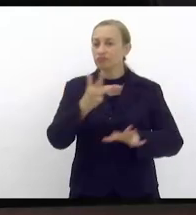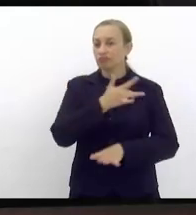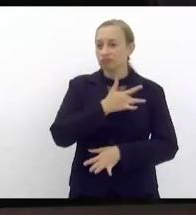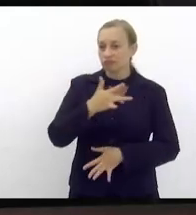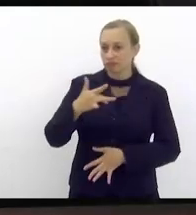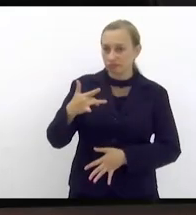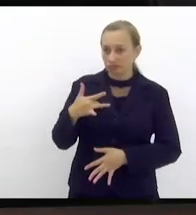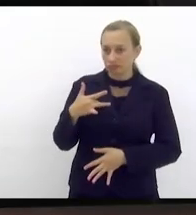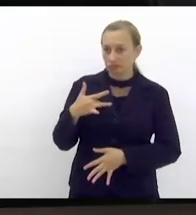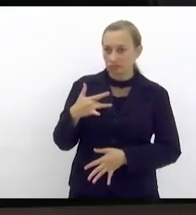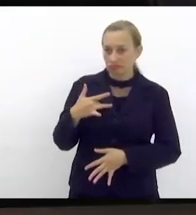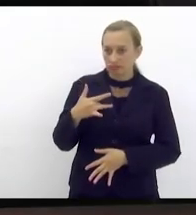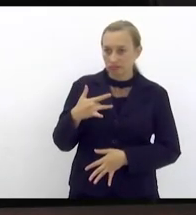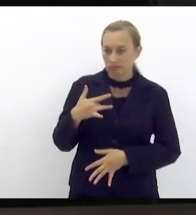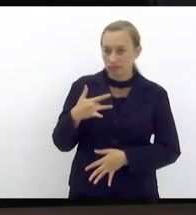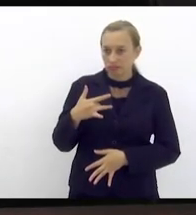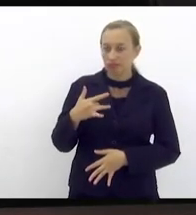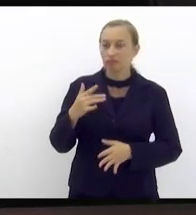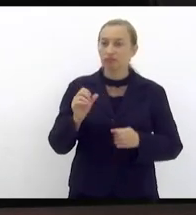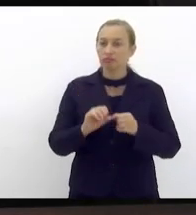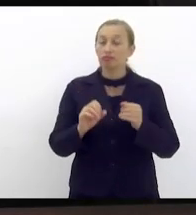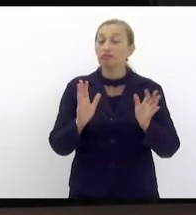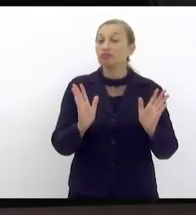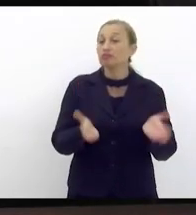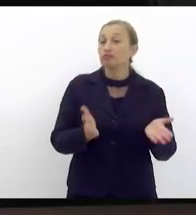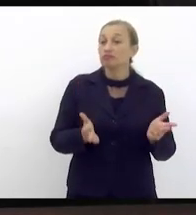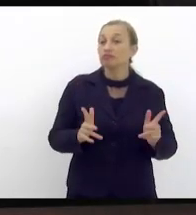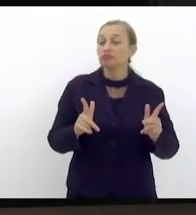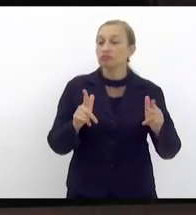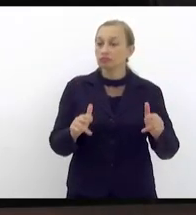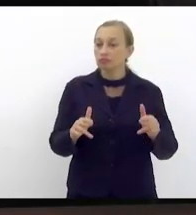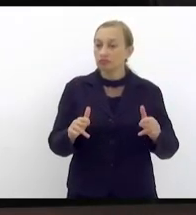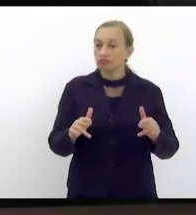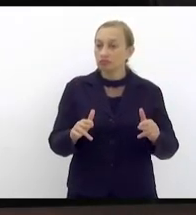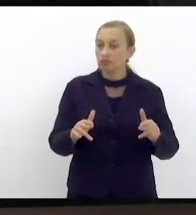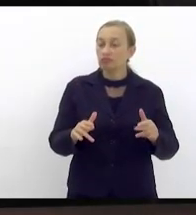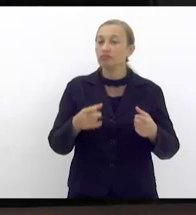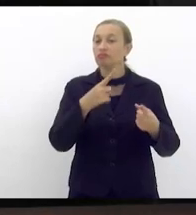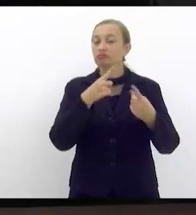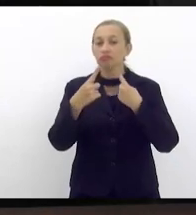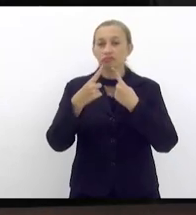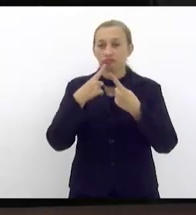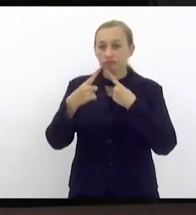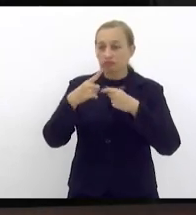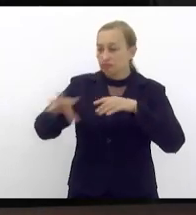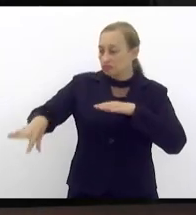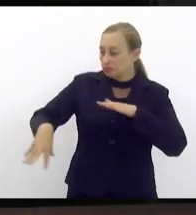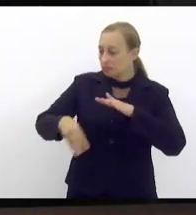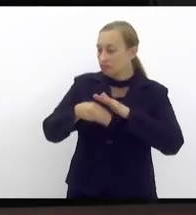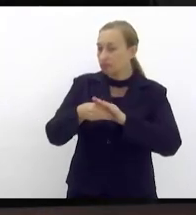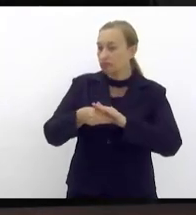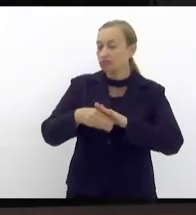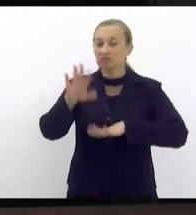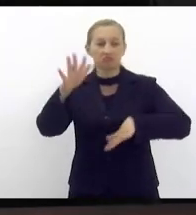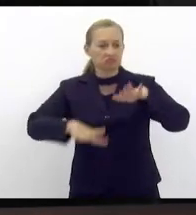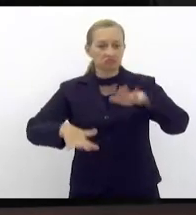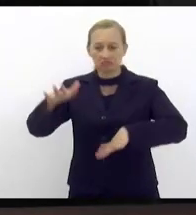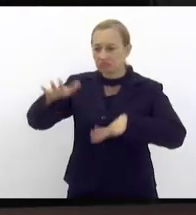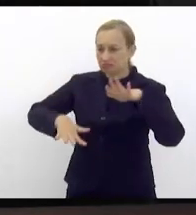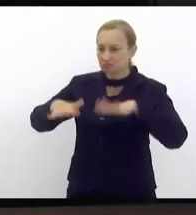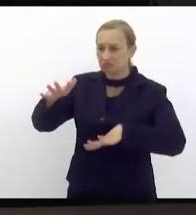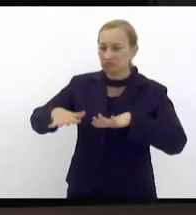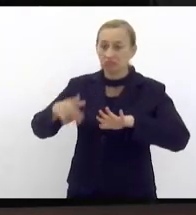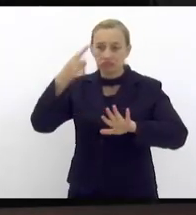é uma democracia que a gente está fazendo como hoje aqui a gente em mente que a gente discuta Independente de partido Independente de